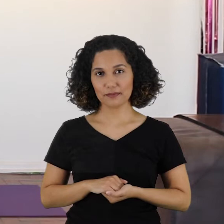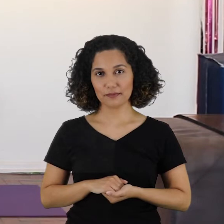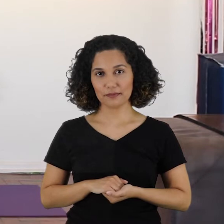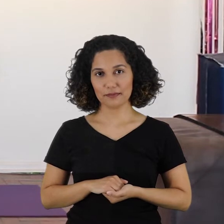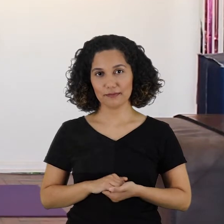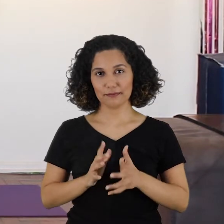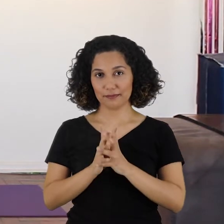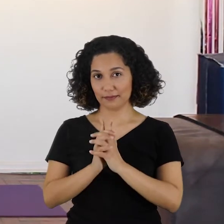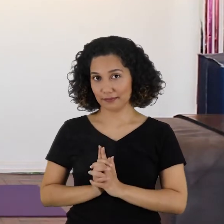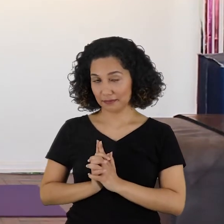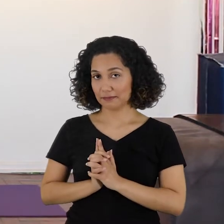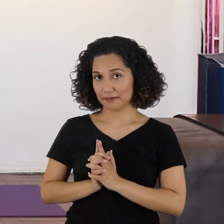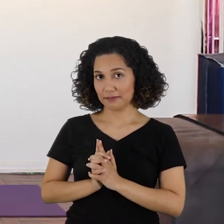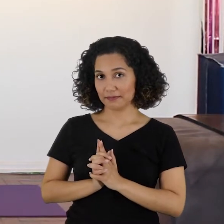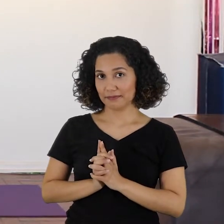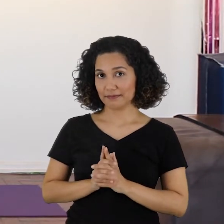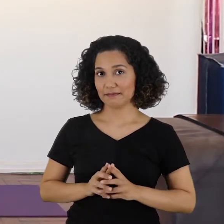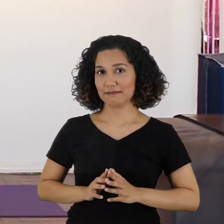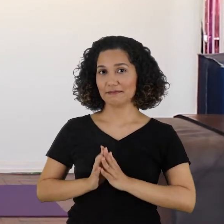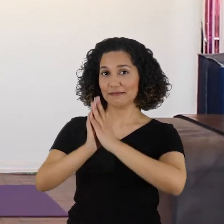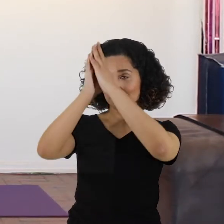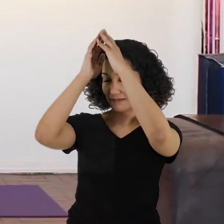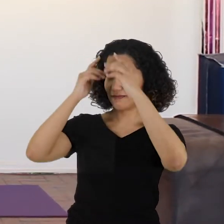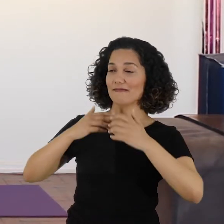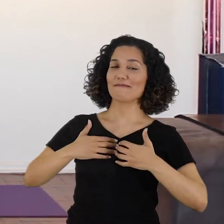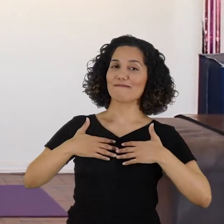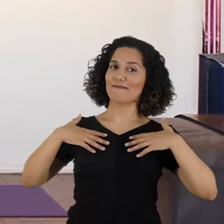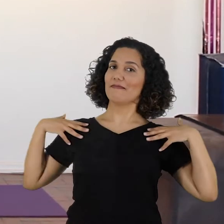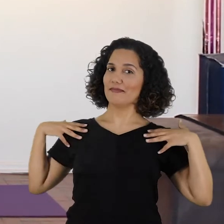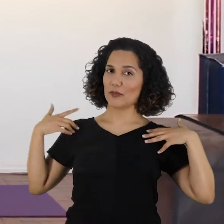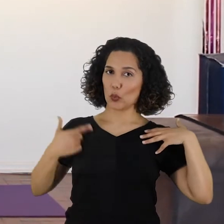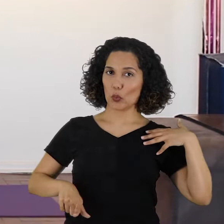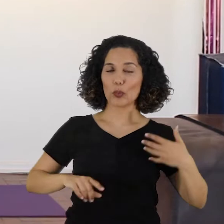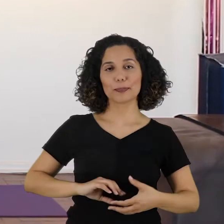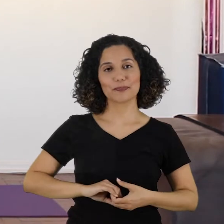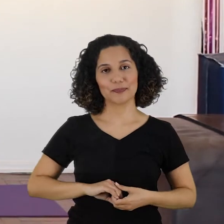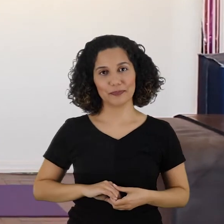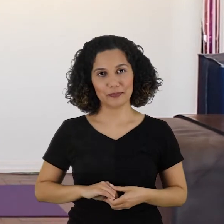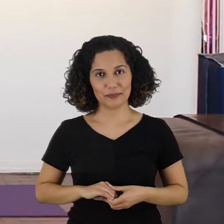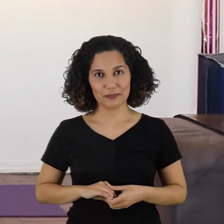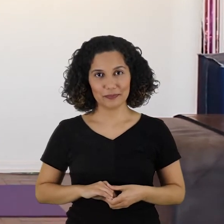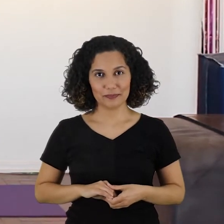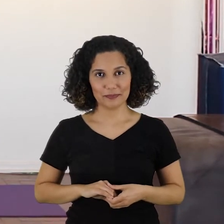chão, faz Kali Mudra, leva os braços lá para cima, abre bem o peito.